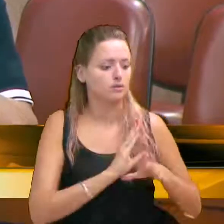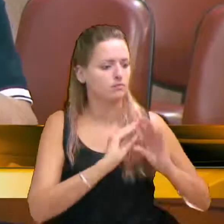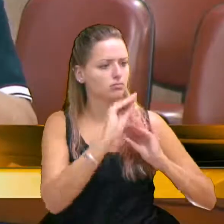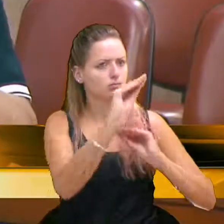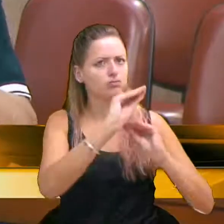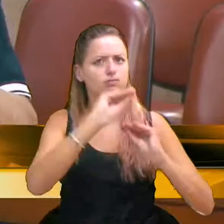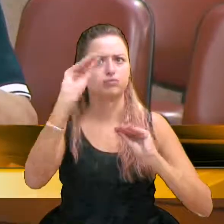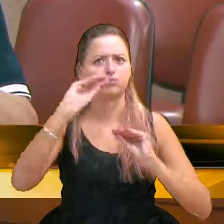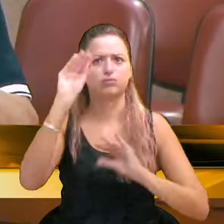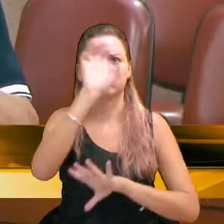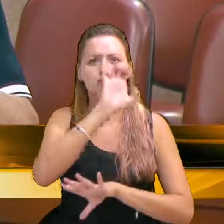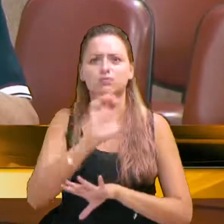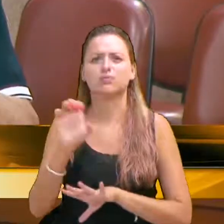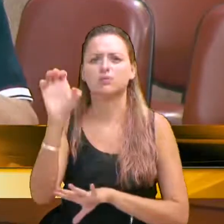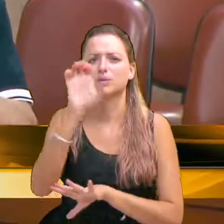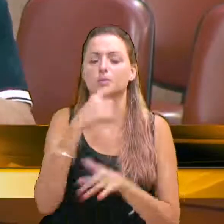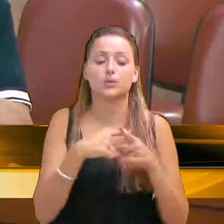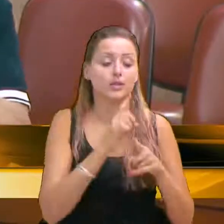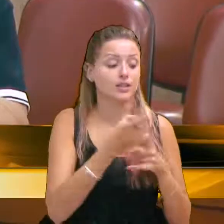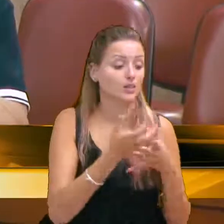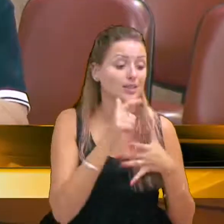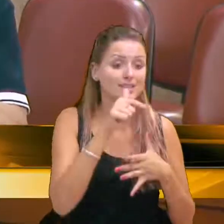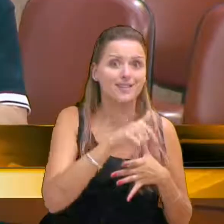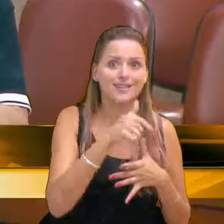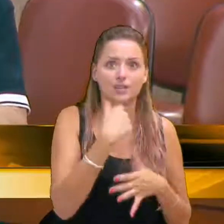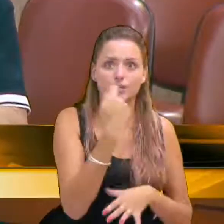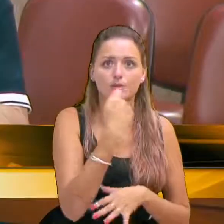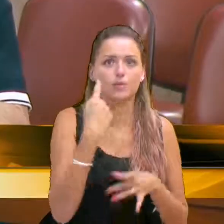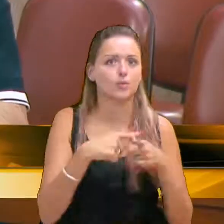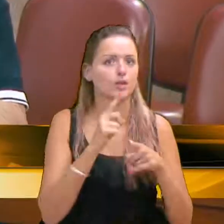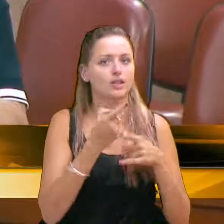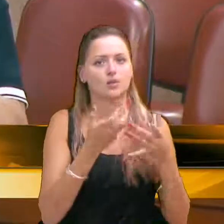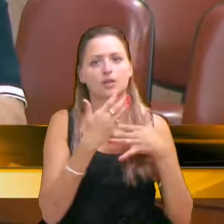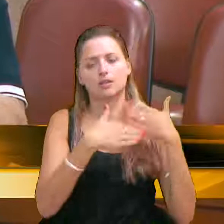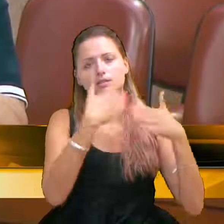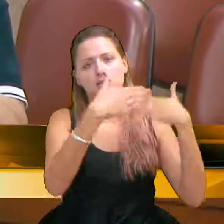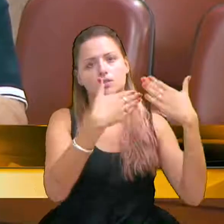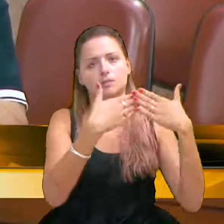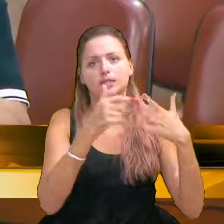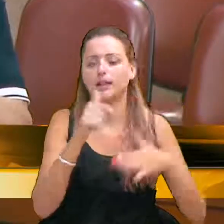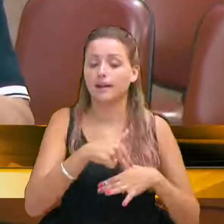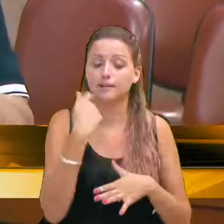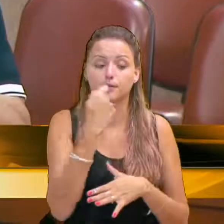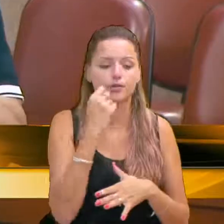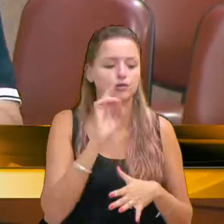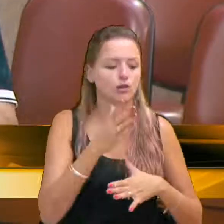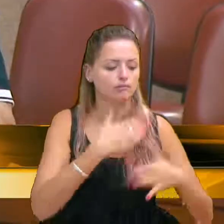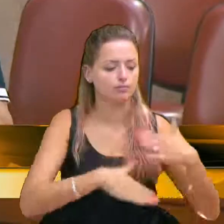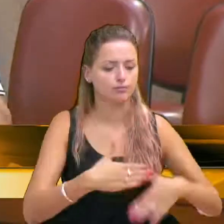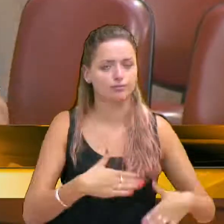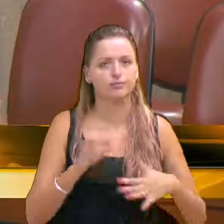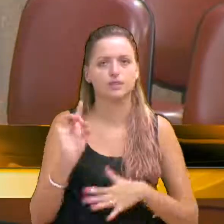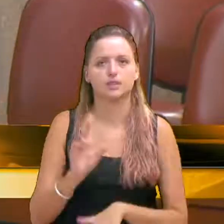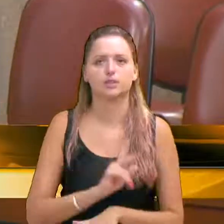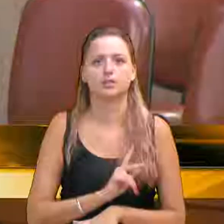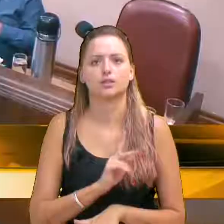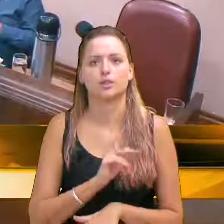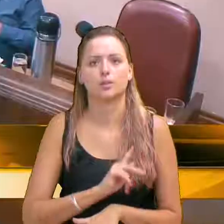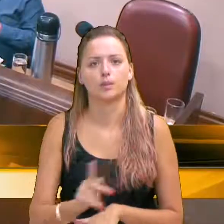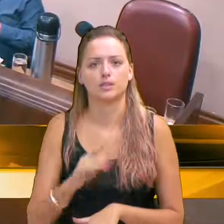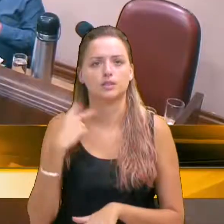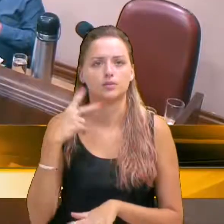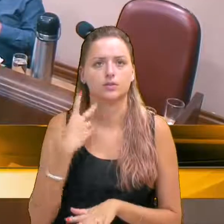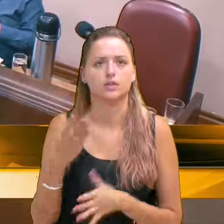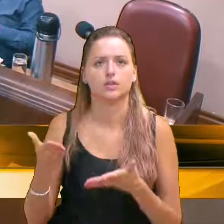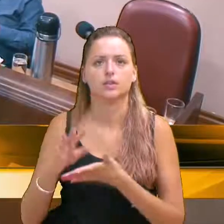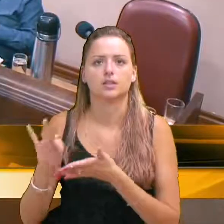ele. Por que não ficaram aqui? Porque aqui a gente não quer o progresso, aqui a gente quer o atraso. É isso, senhoras e senhores. Muito obrigado.